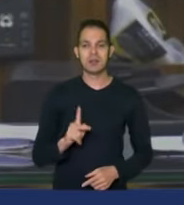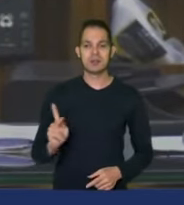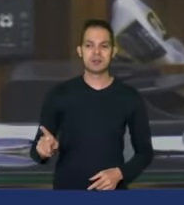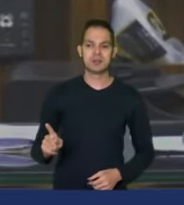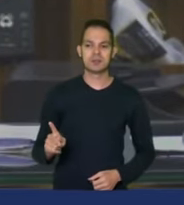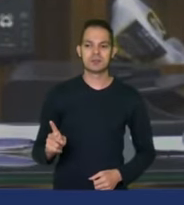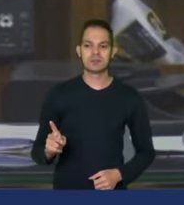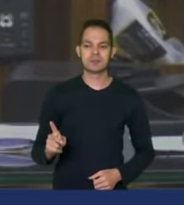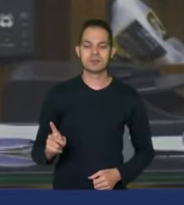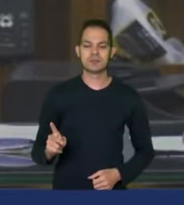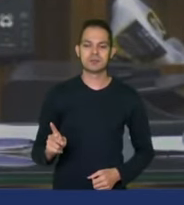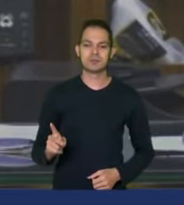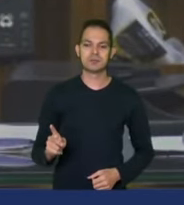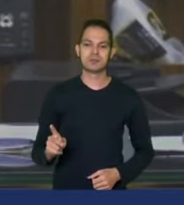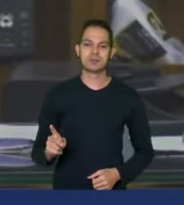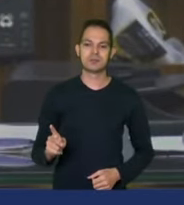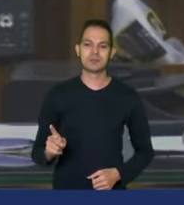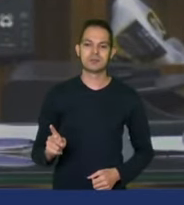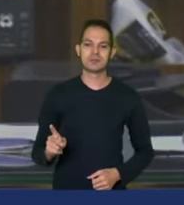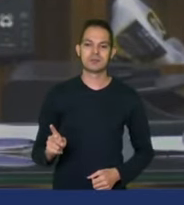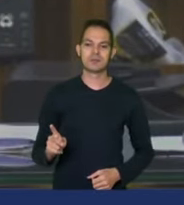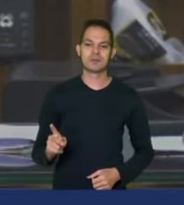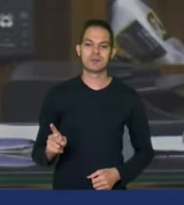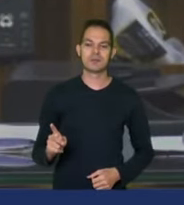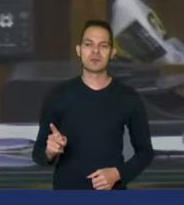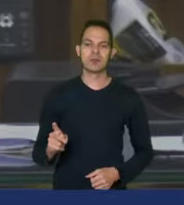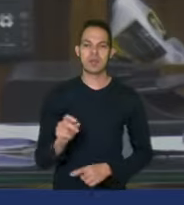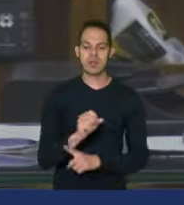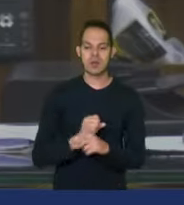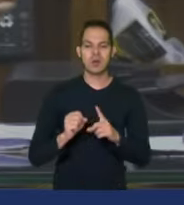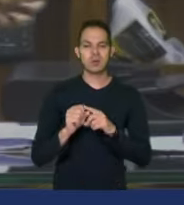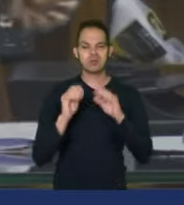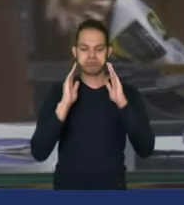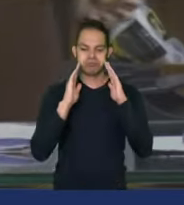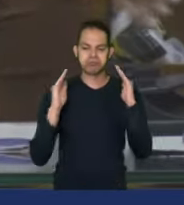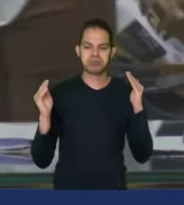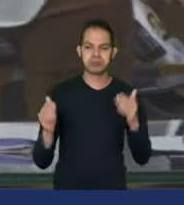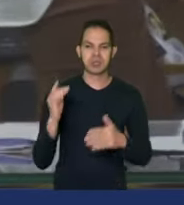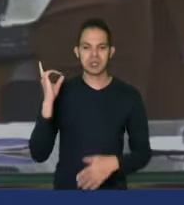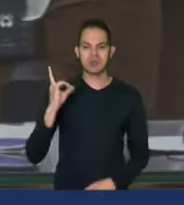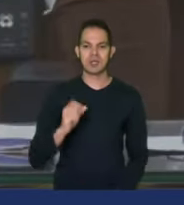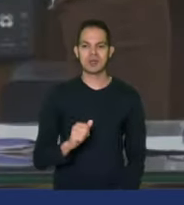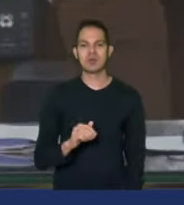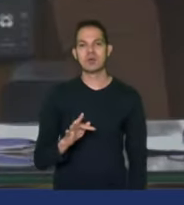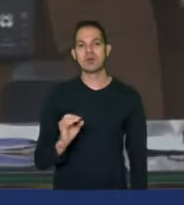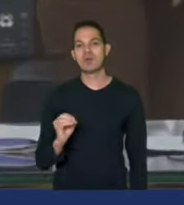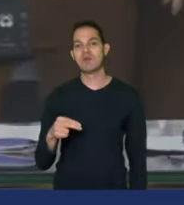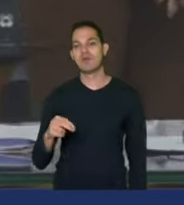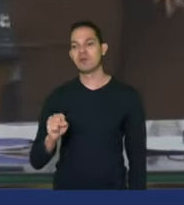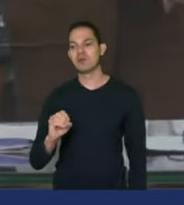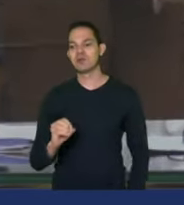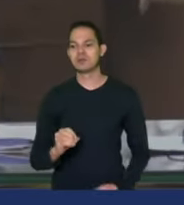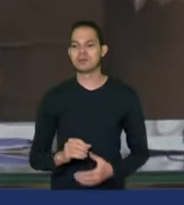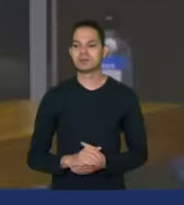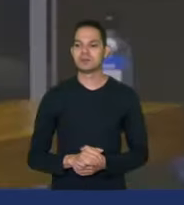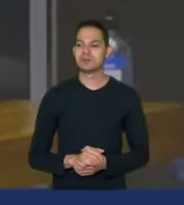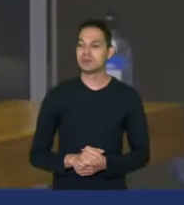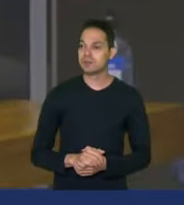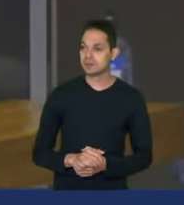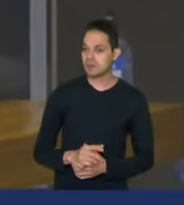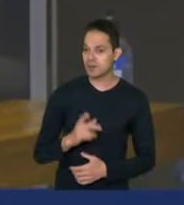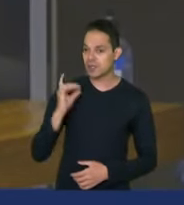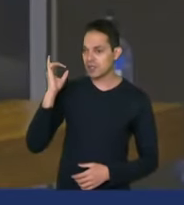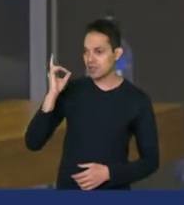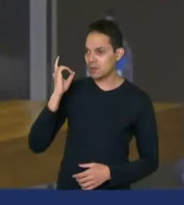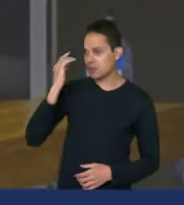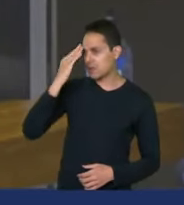e comprometido com a luta social no nosso país, deputado Afonso Florencio. Deputado Zé Neto, inicialmente eu quero